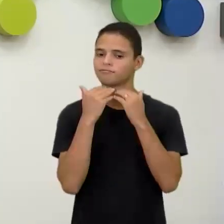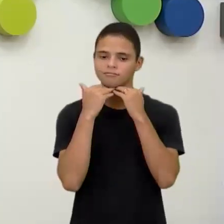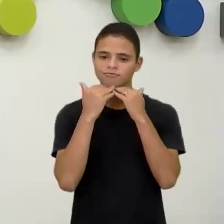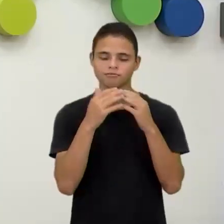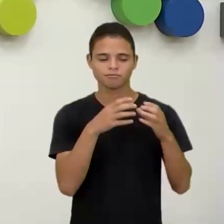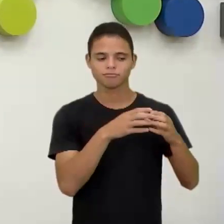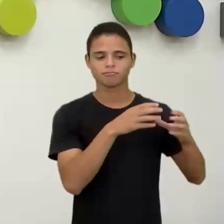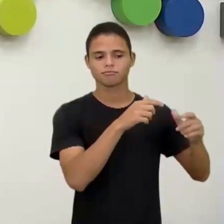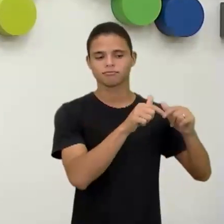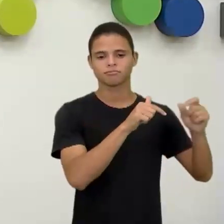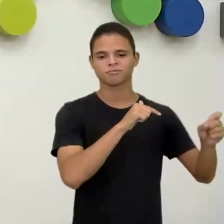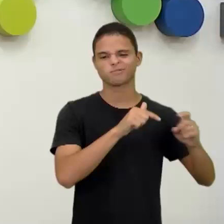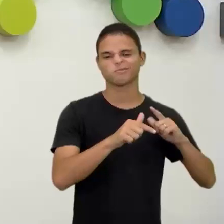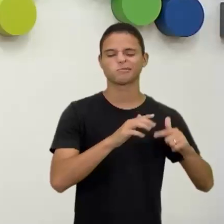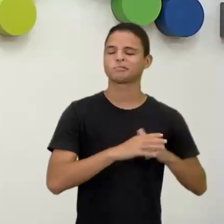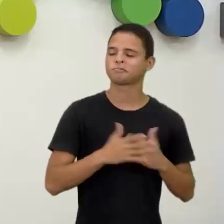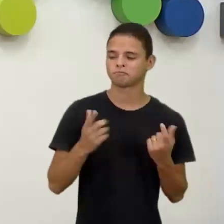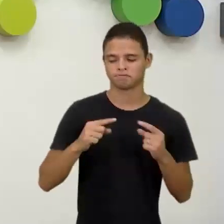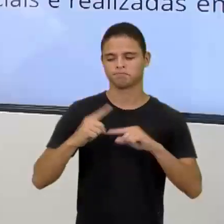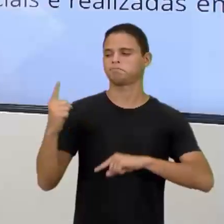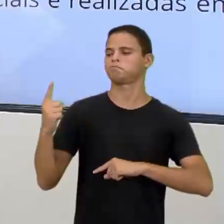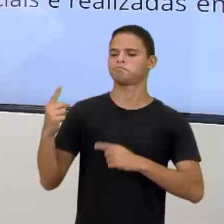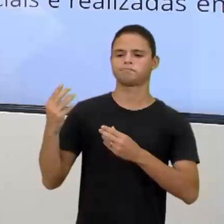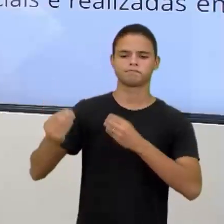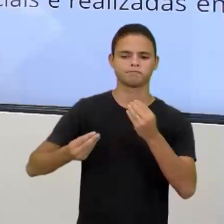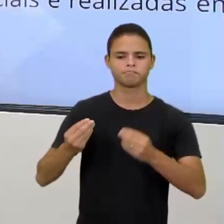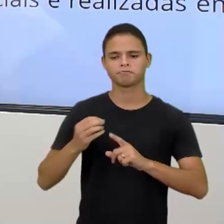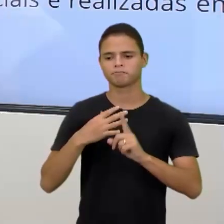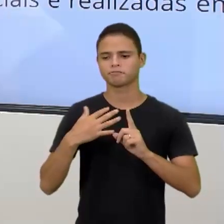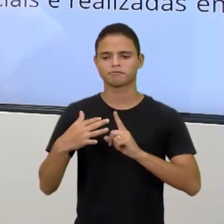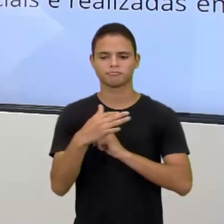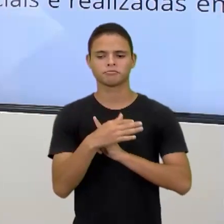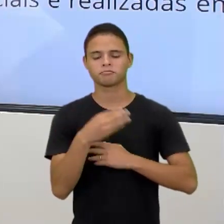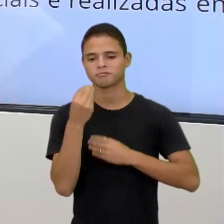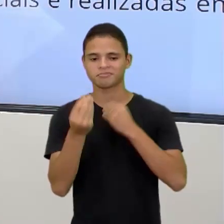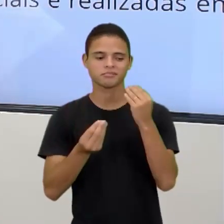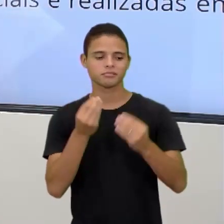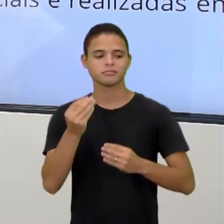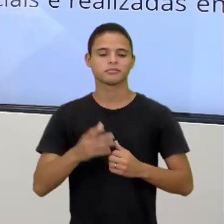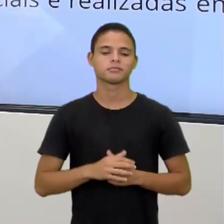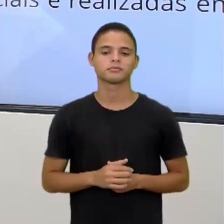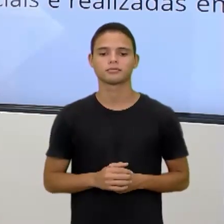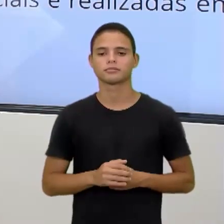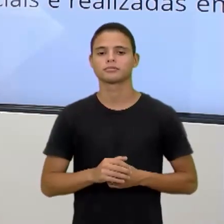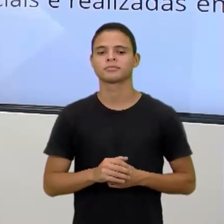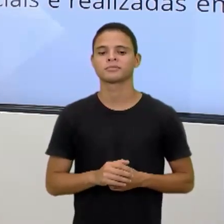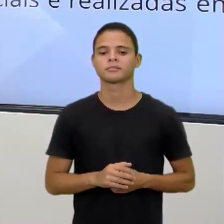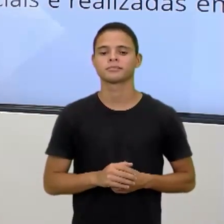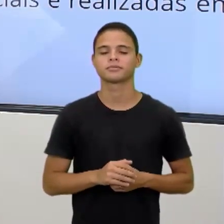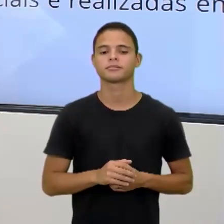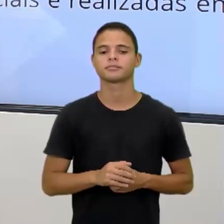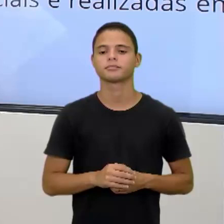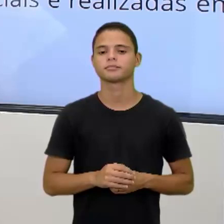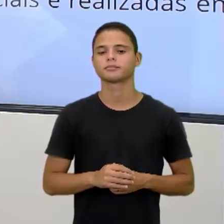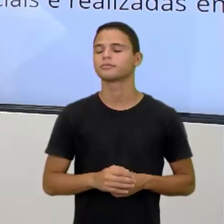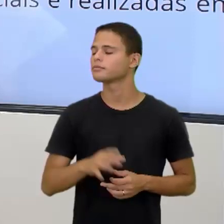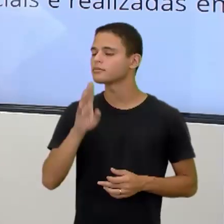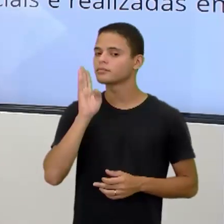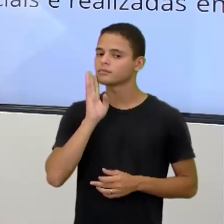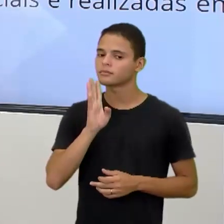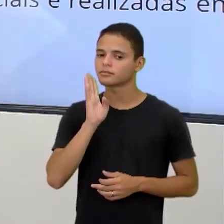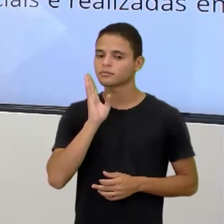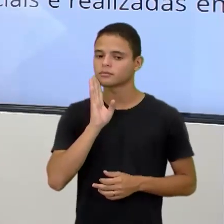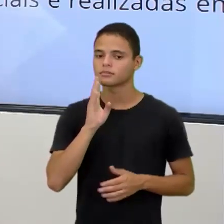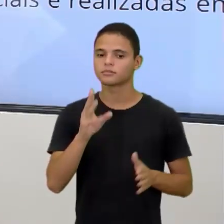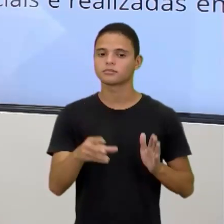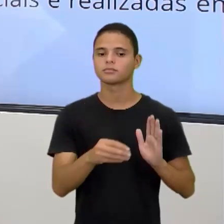em grupo. Trabalhar em grupo. Então, não dá. Sou super sociável e depois não sabe trabalhar em grupo. Ó, e o que eu achei legal